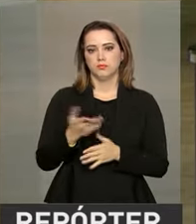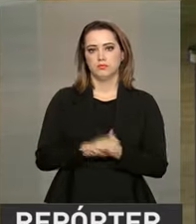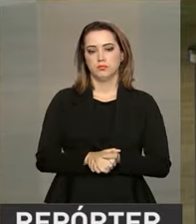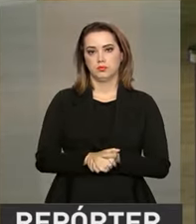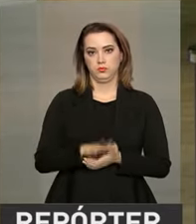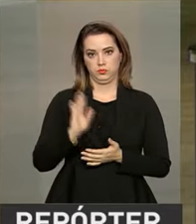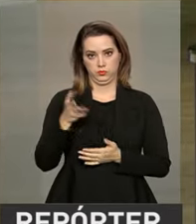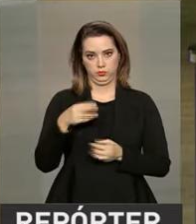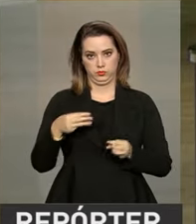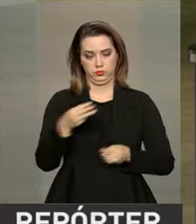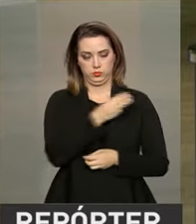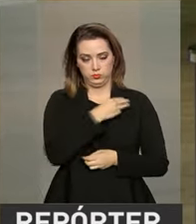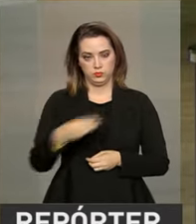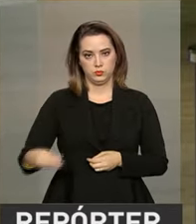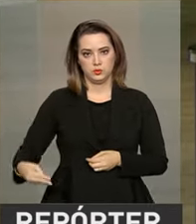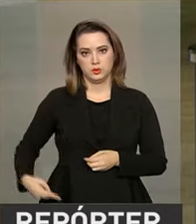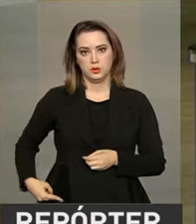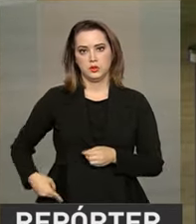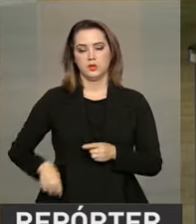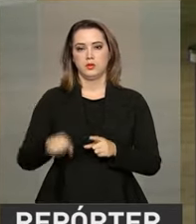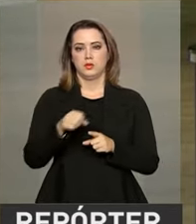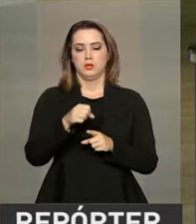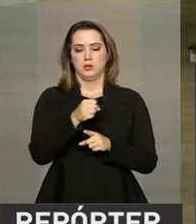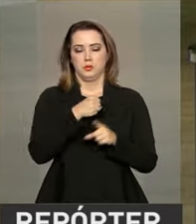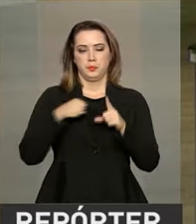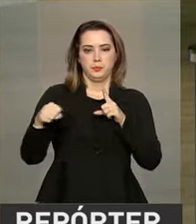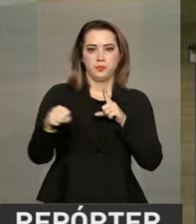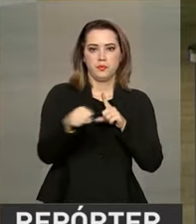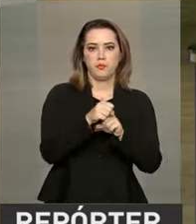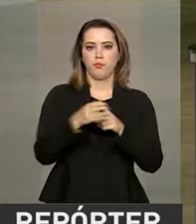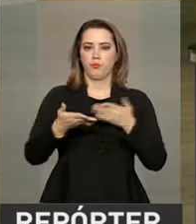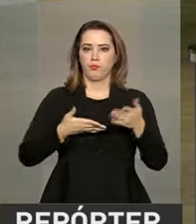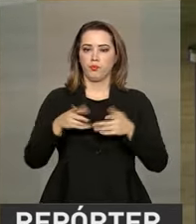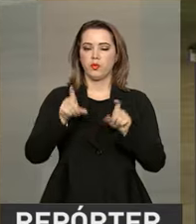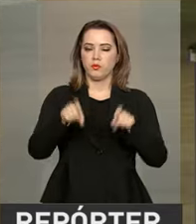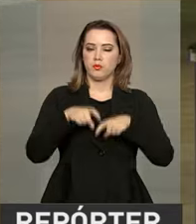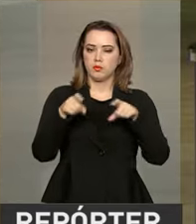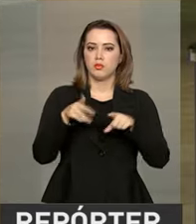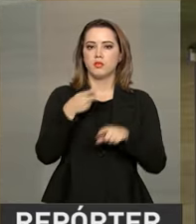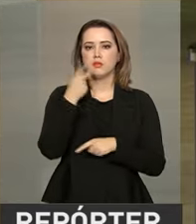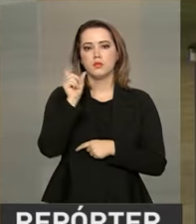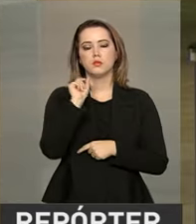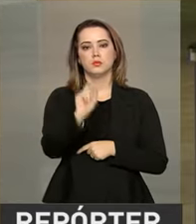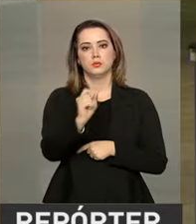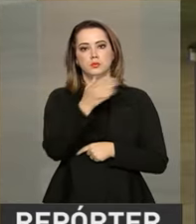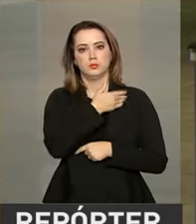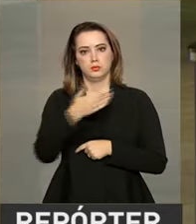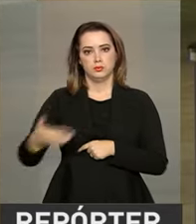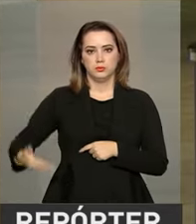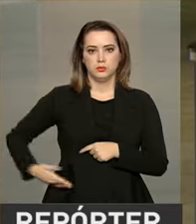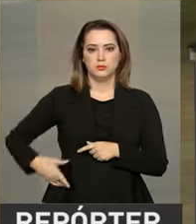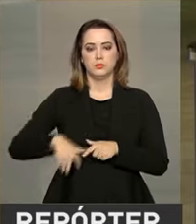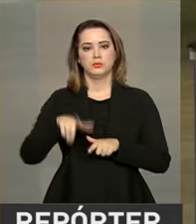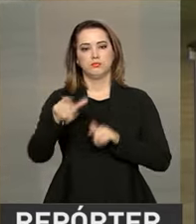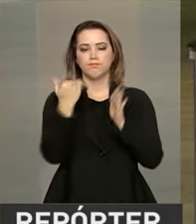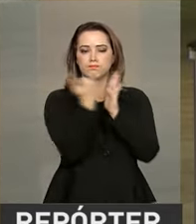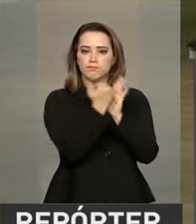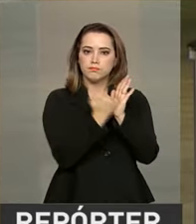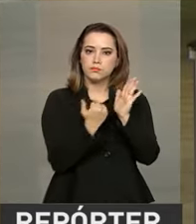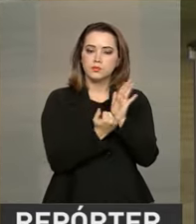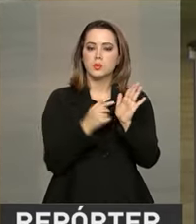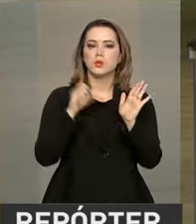Já o ministro do Desenvolvimento Social e Agrário, Osmar Terra, adiantou que o governo está elaborando uma proposta para permitir